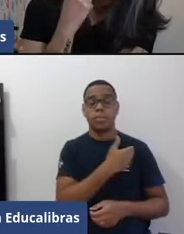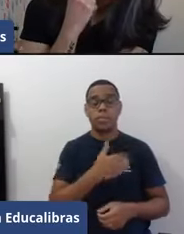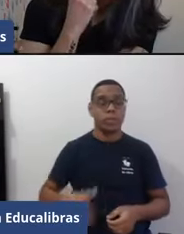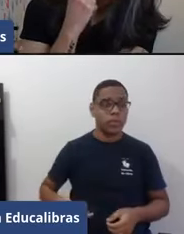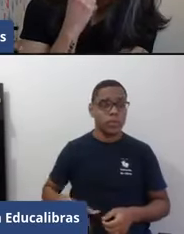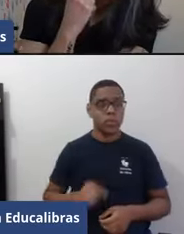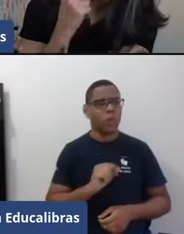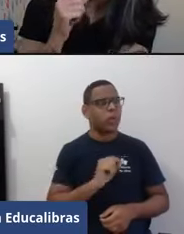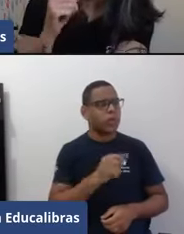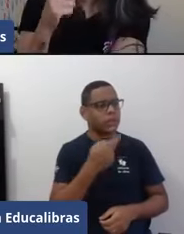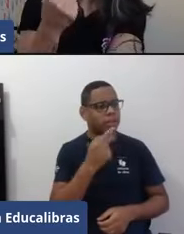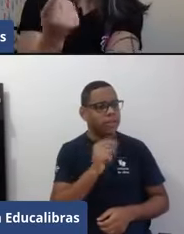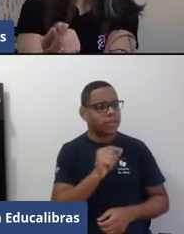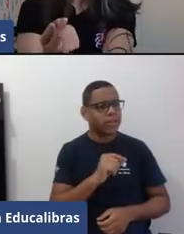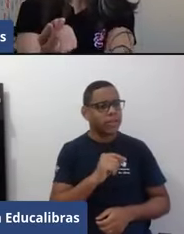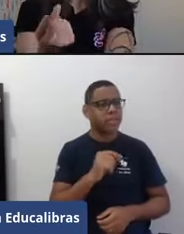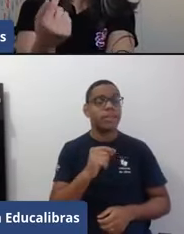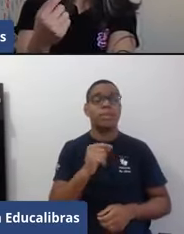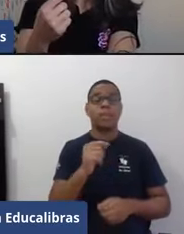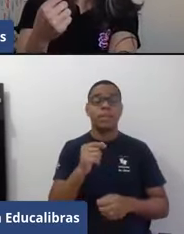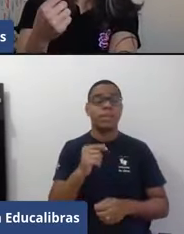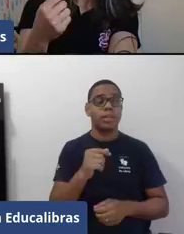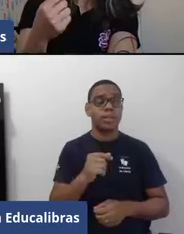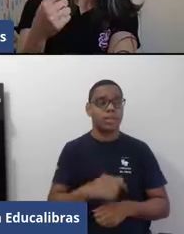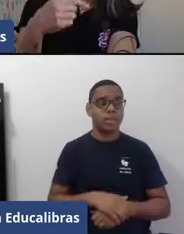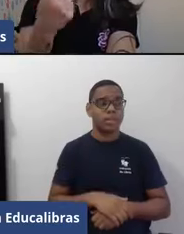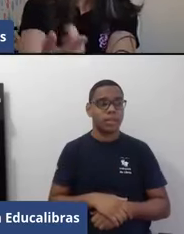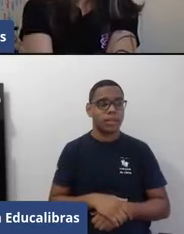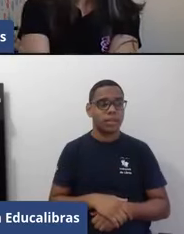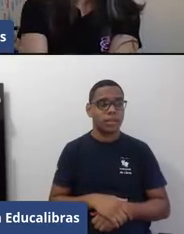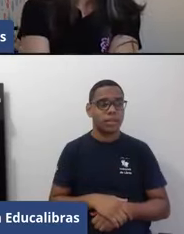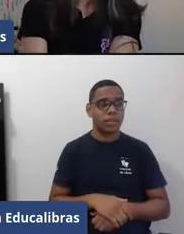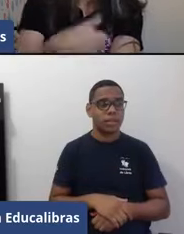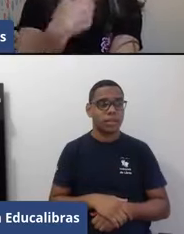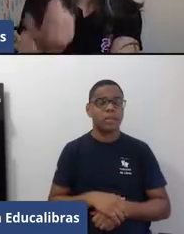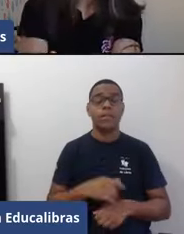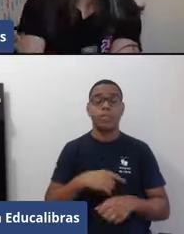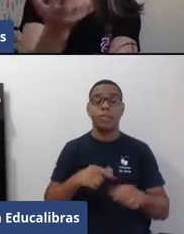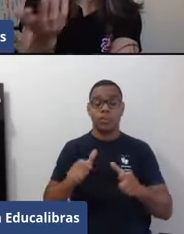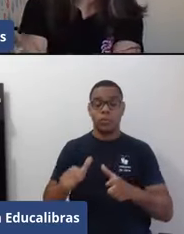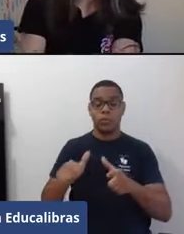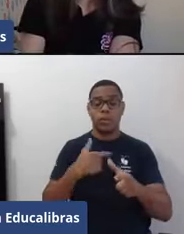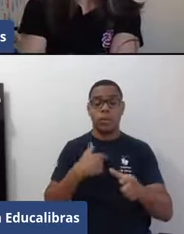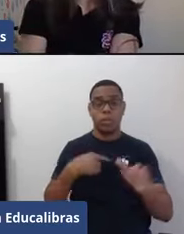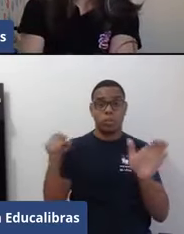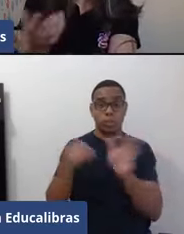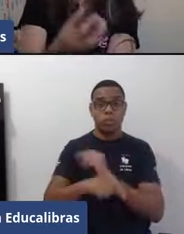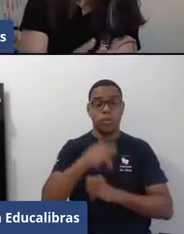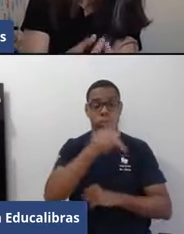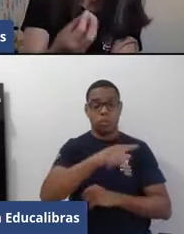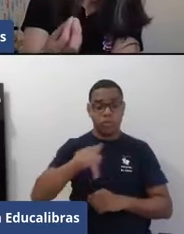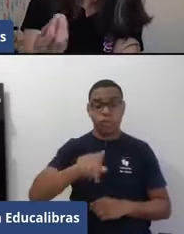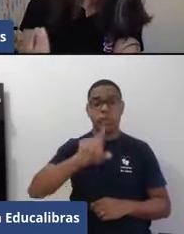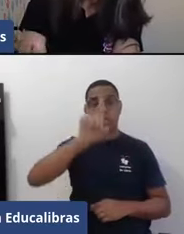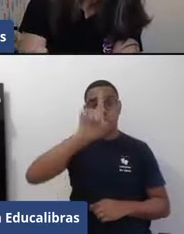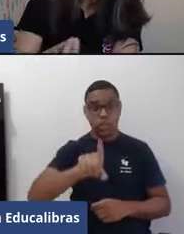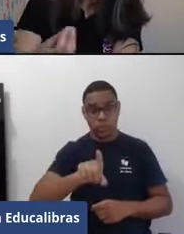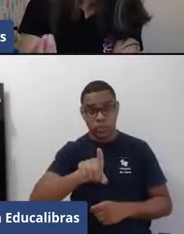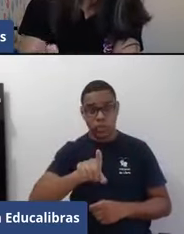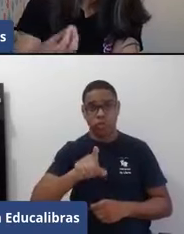Oi? Em relação aos espaços... Me permite? Eu pergunto para o professor ou para o diretor da escola, por exemplo. A escola